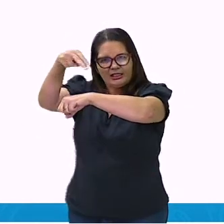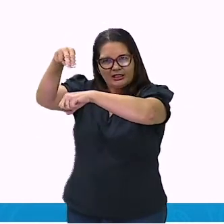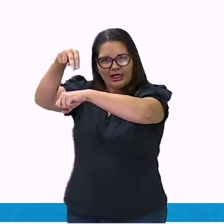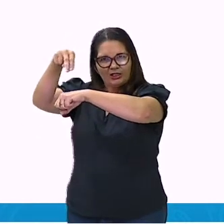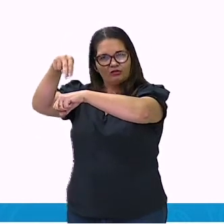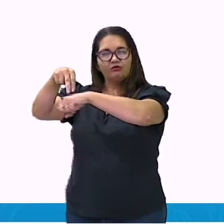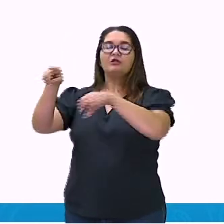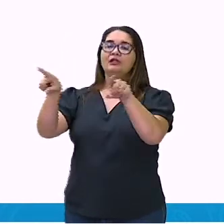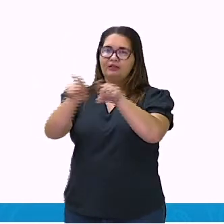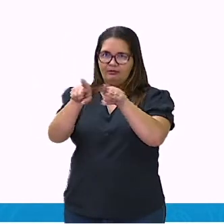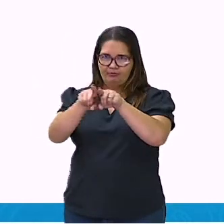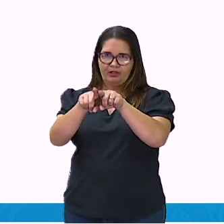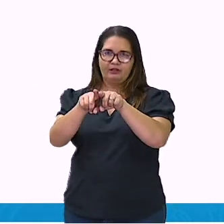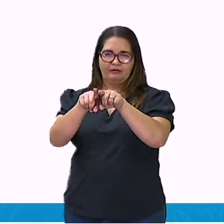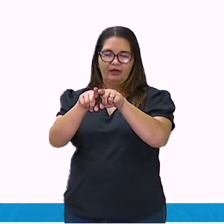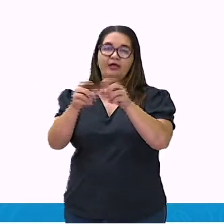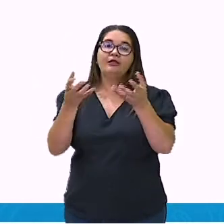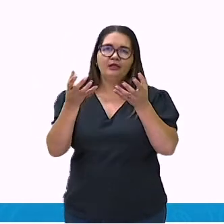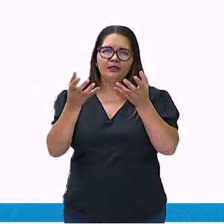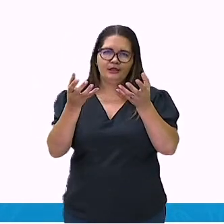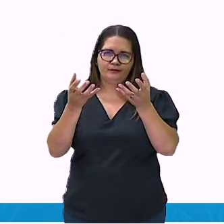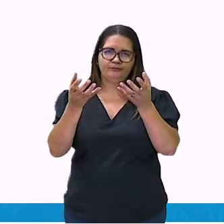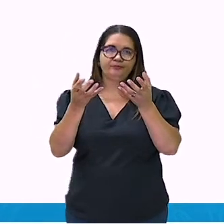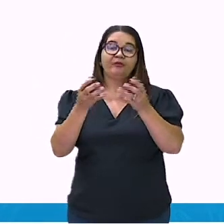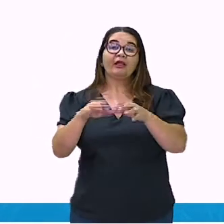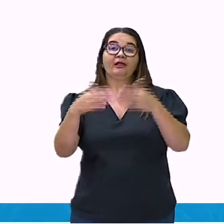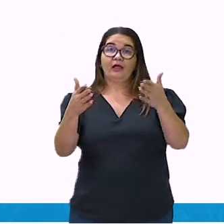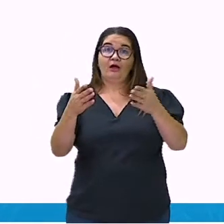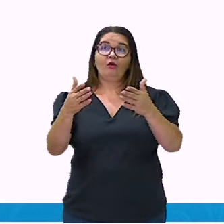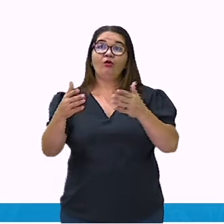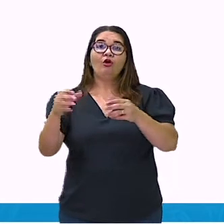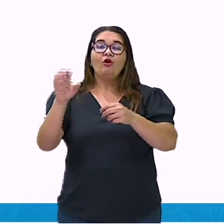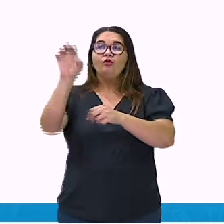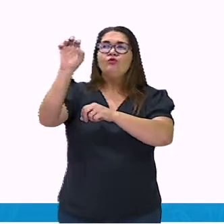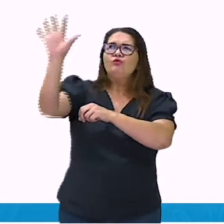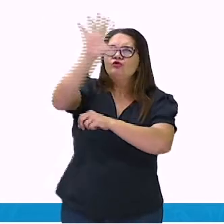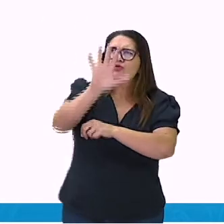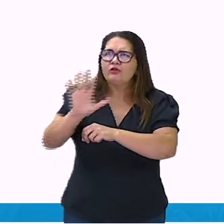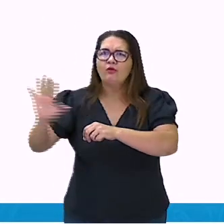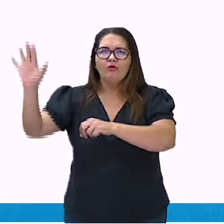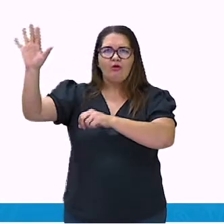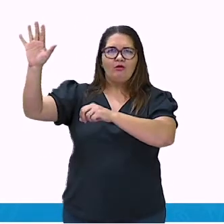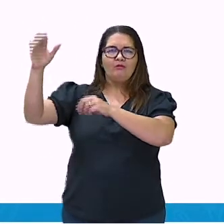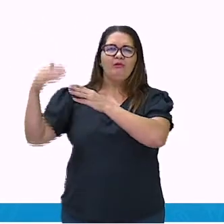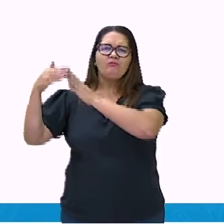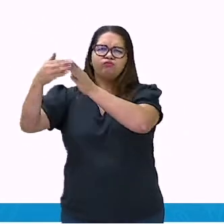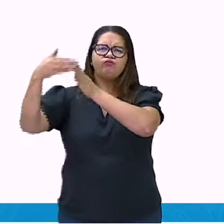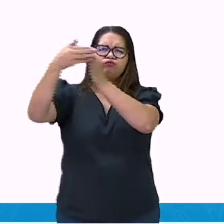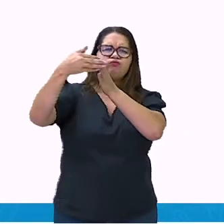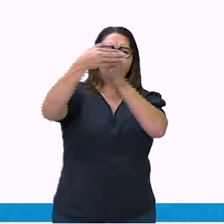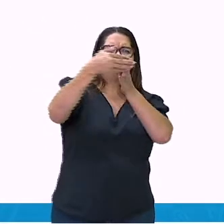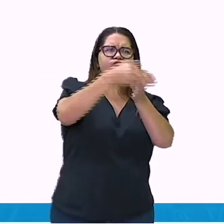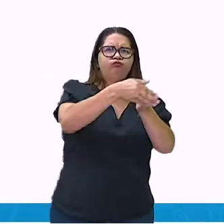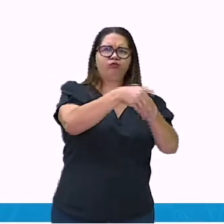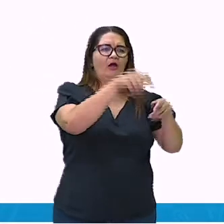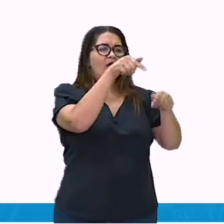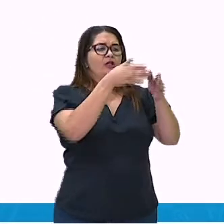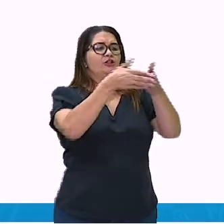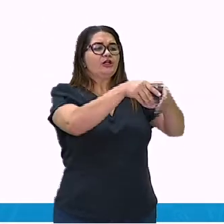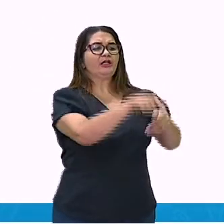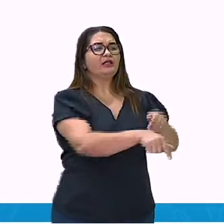foi constantemente saqueado por outras nações. Então, Portugal viu